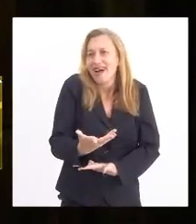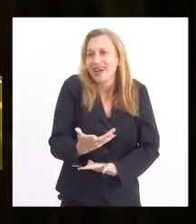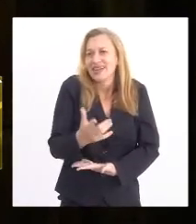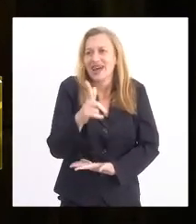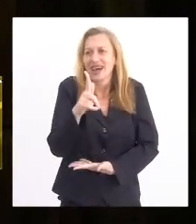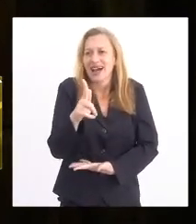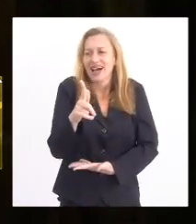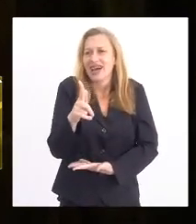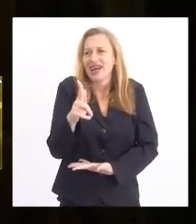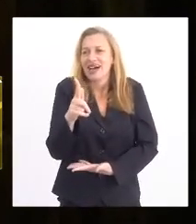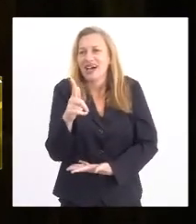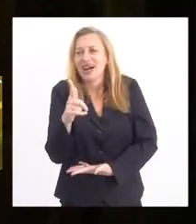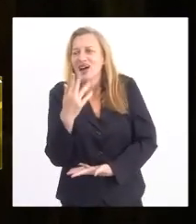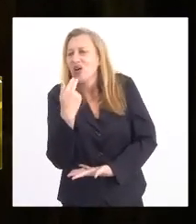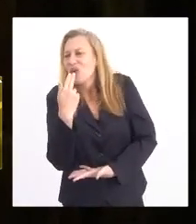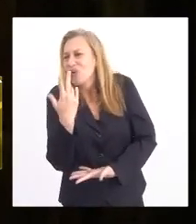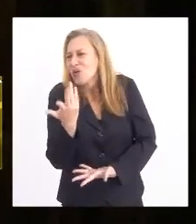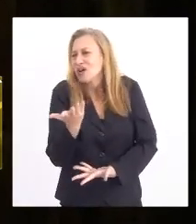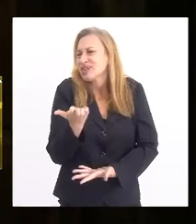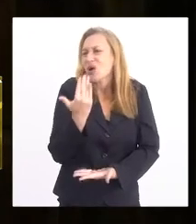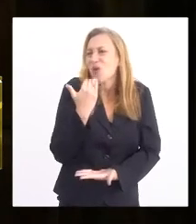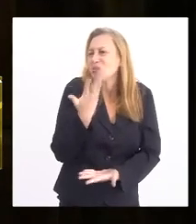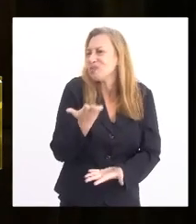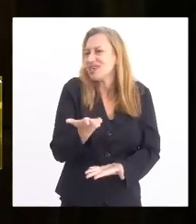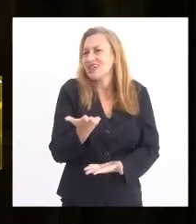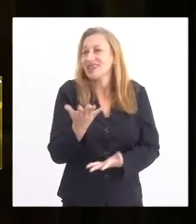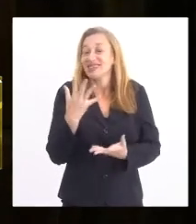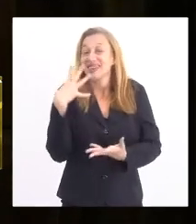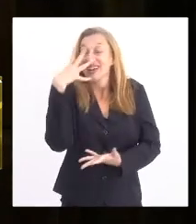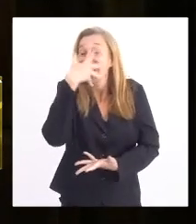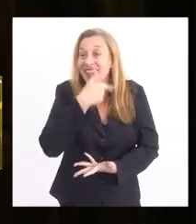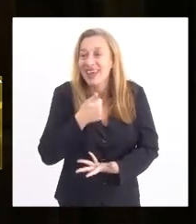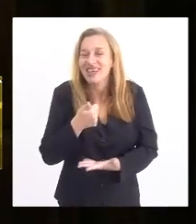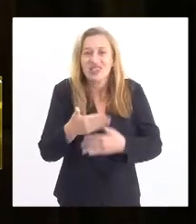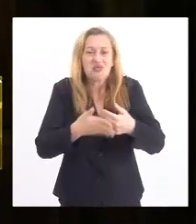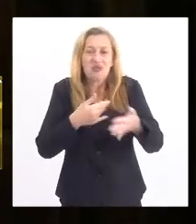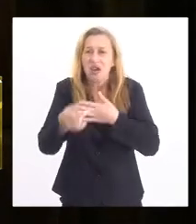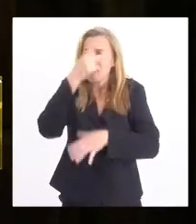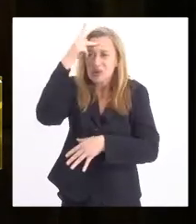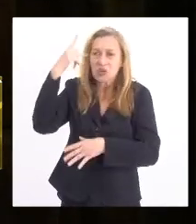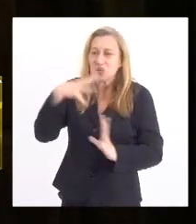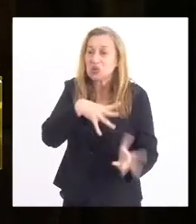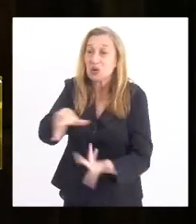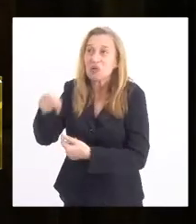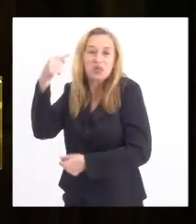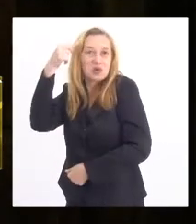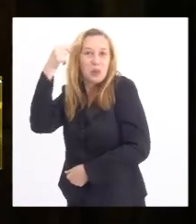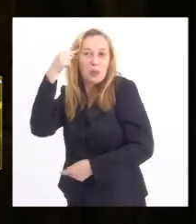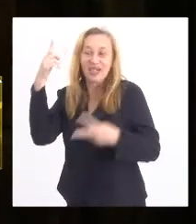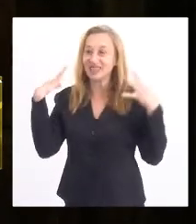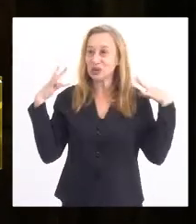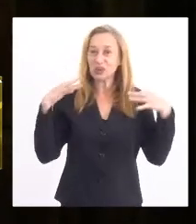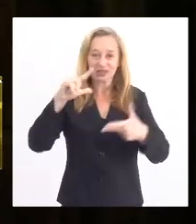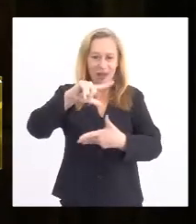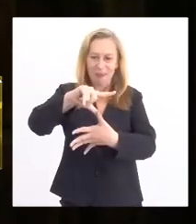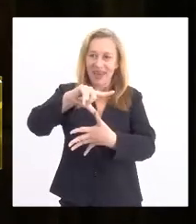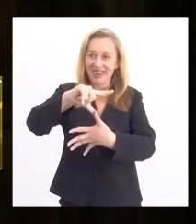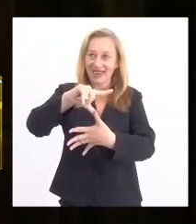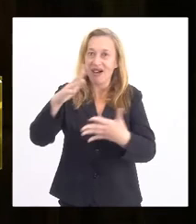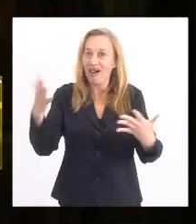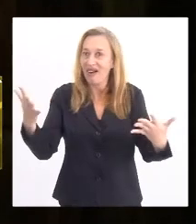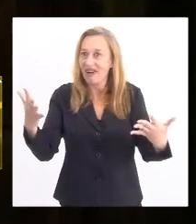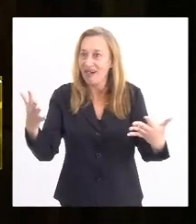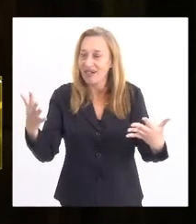Gastronomia fala da beleza em qualquer pessoa no mundo por um pensa em turismo nas Américas